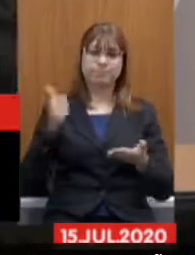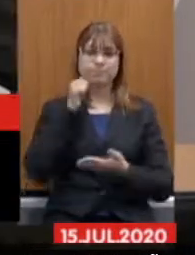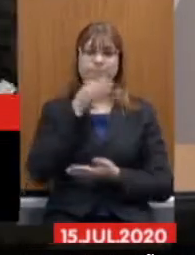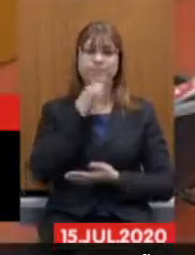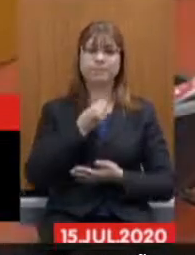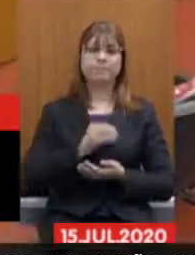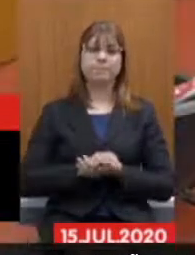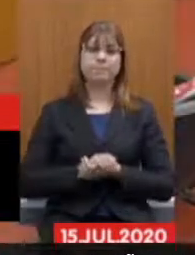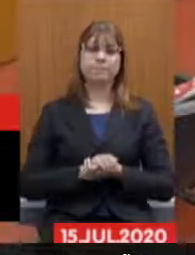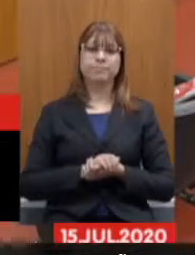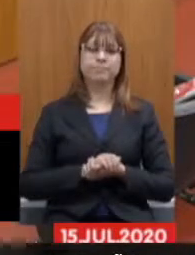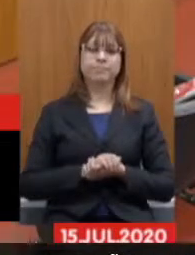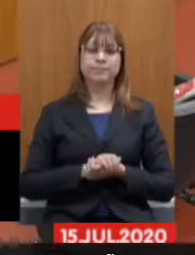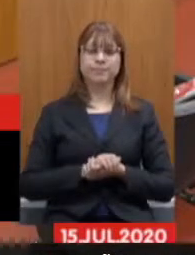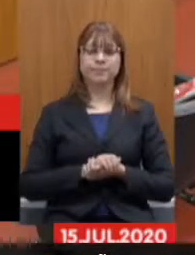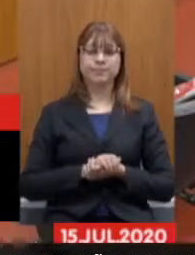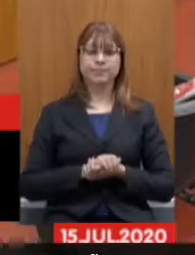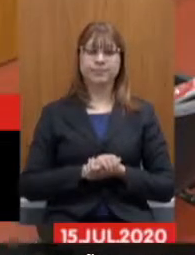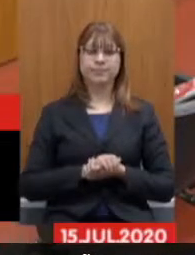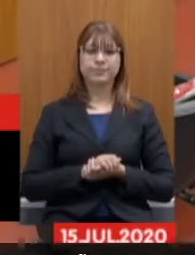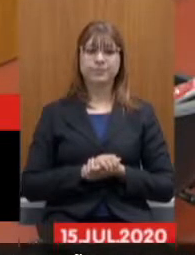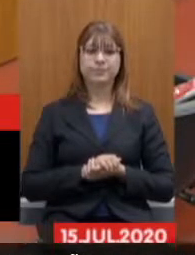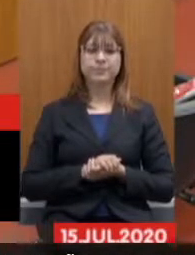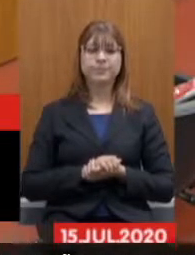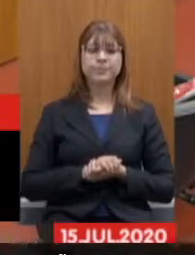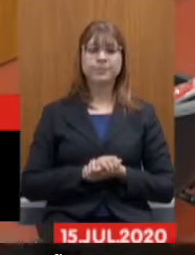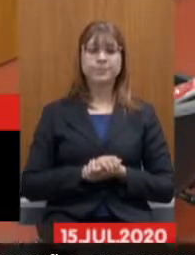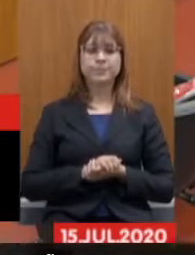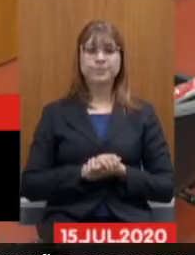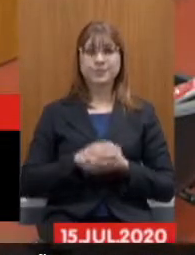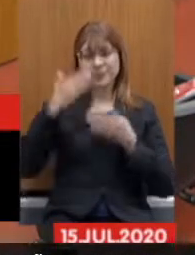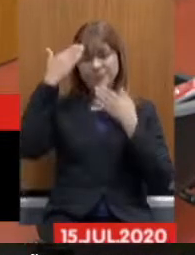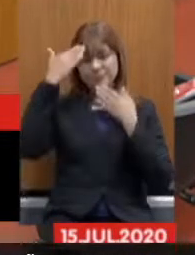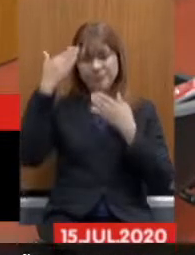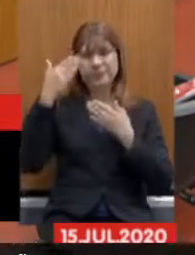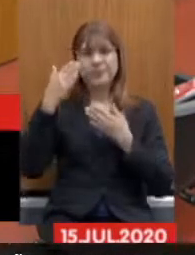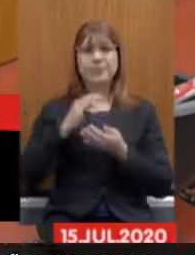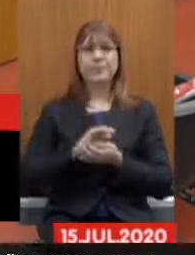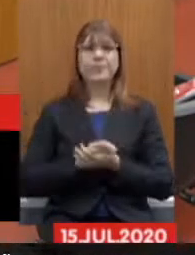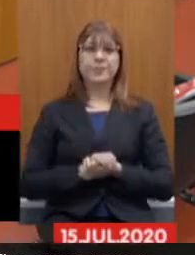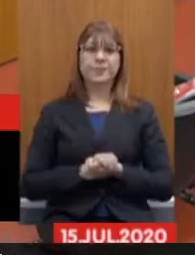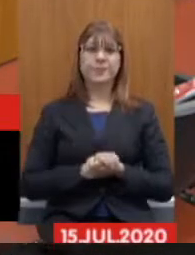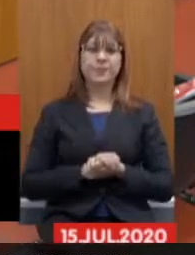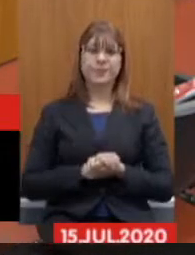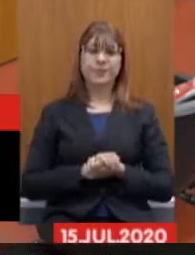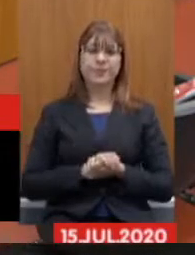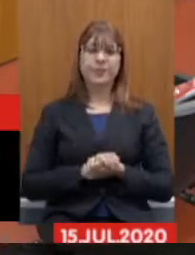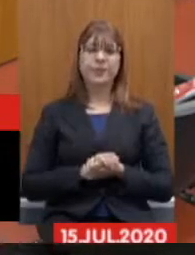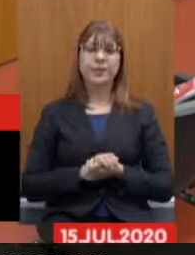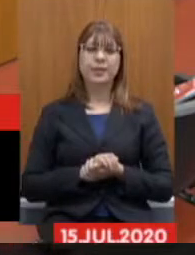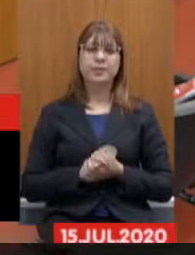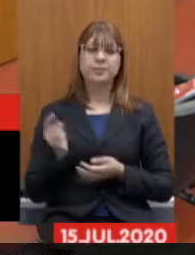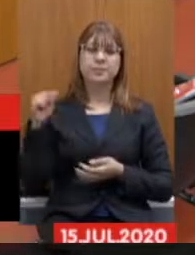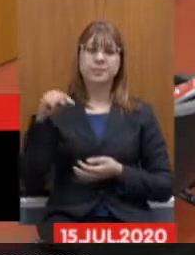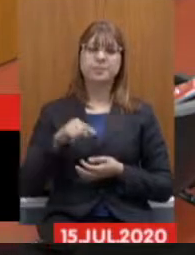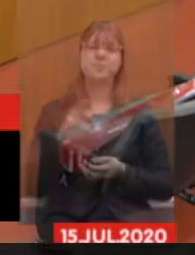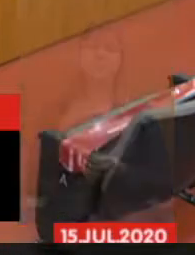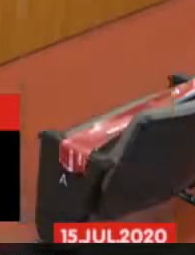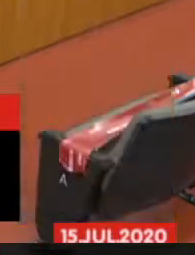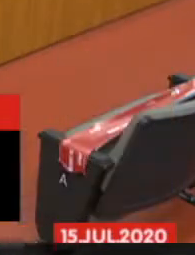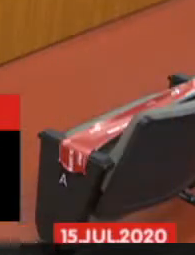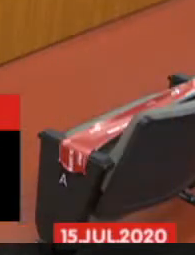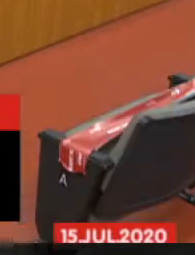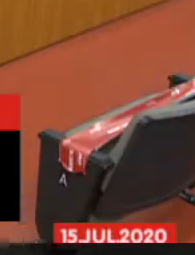todos é muito obrigado senhor rilke novato público que é